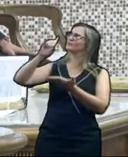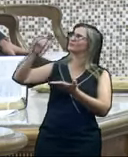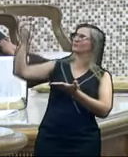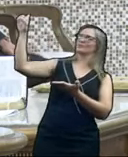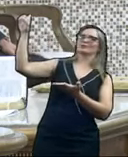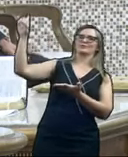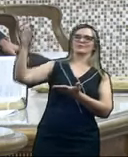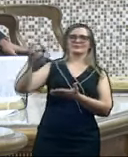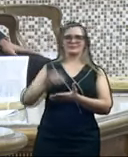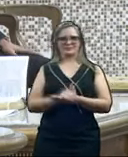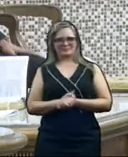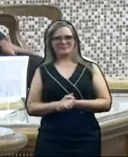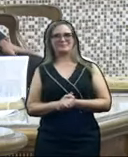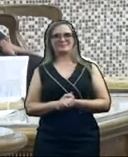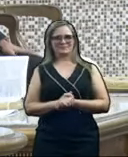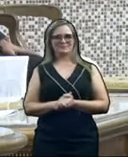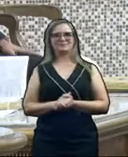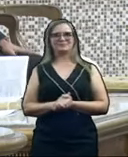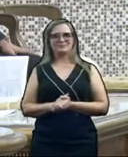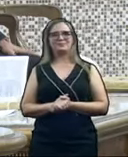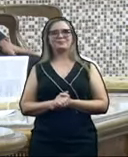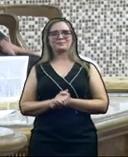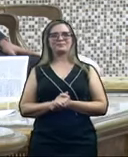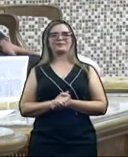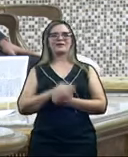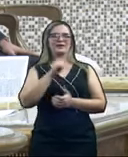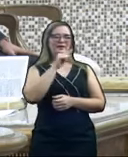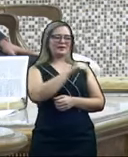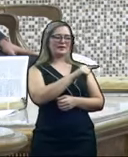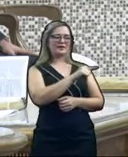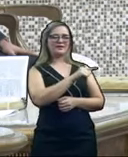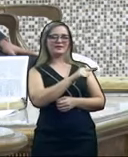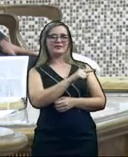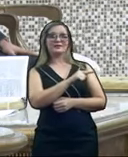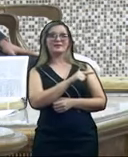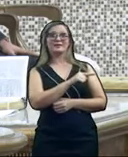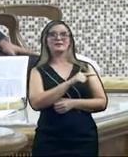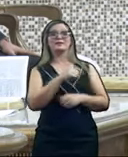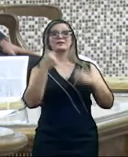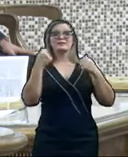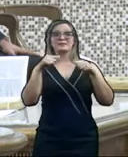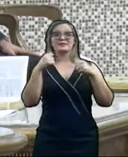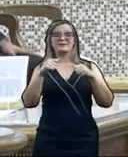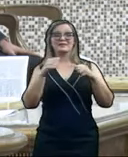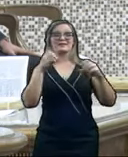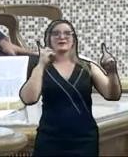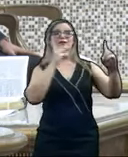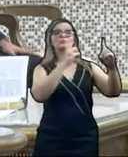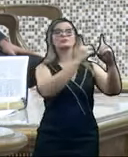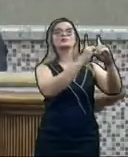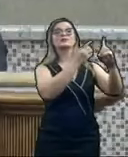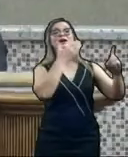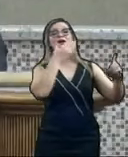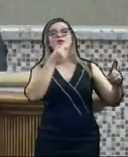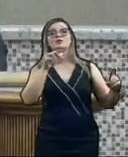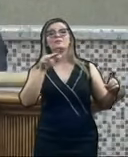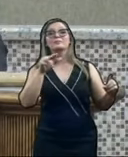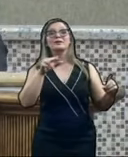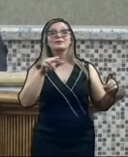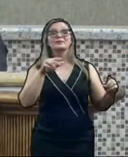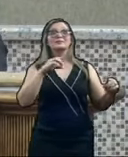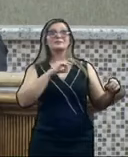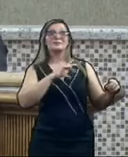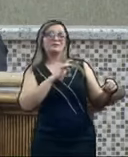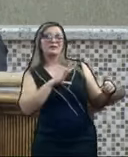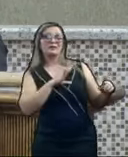e ele continua tendo os problemas que eu tive que encontrar e Saul e ele continuou tendo as dificuldades da vida